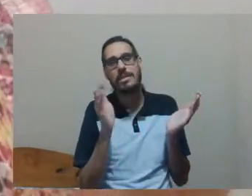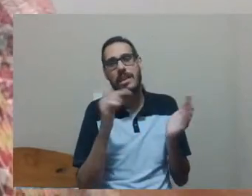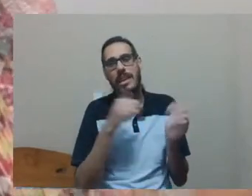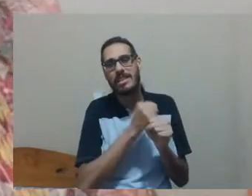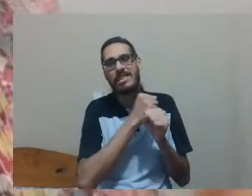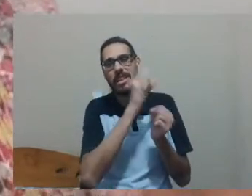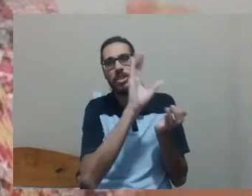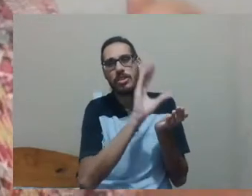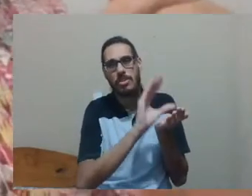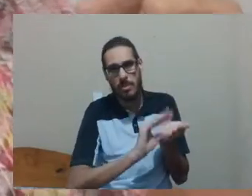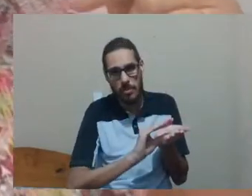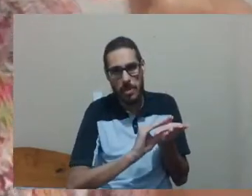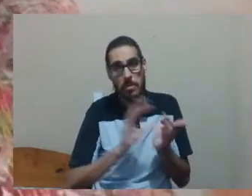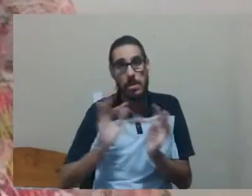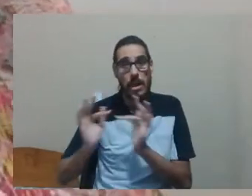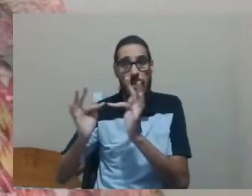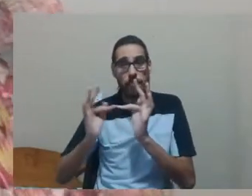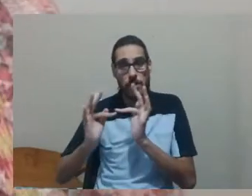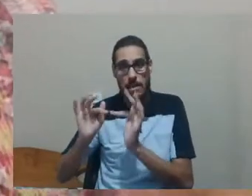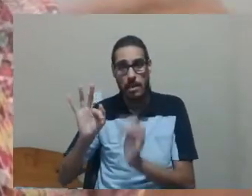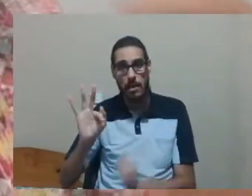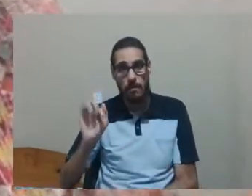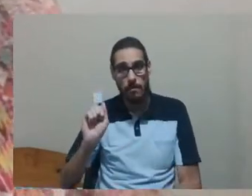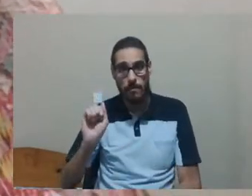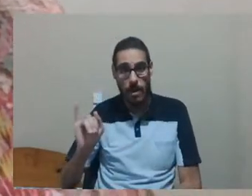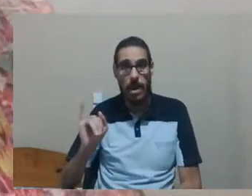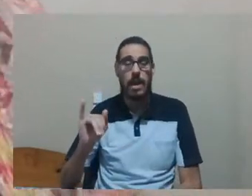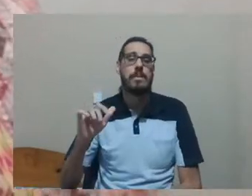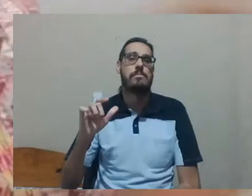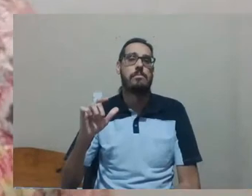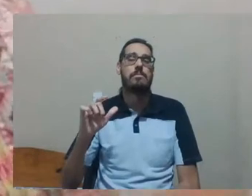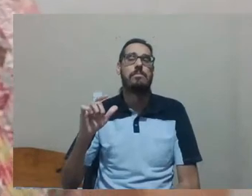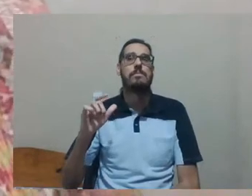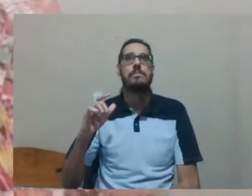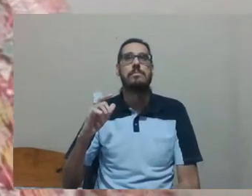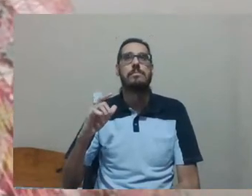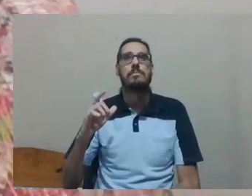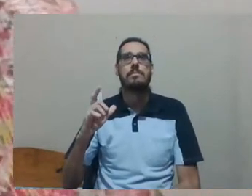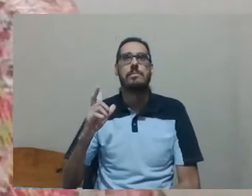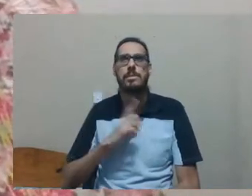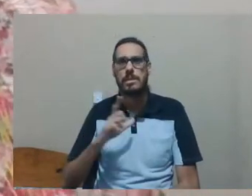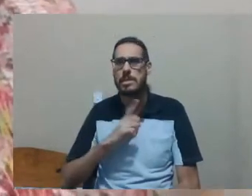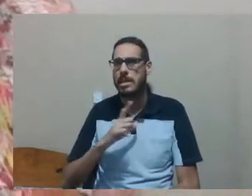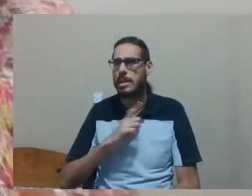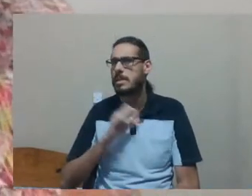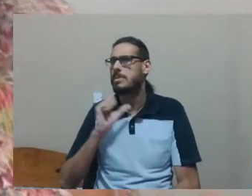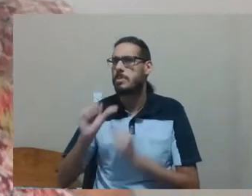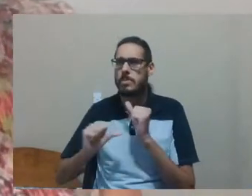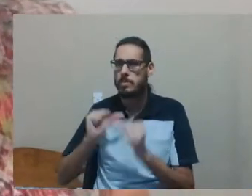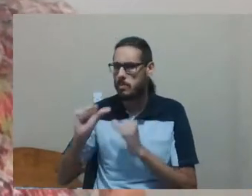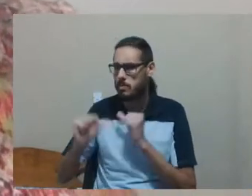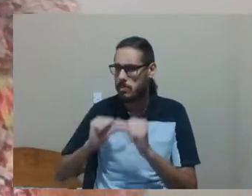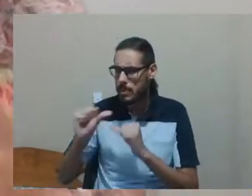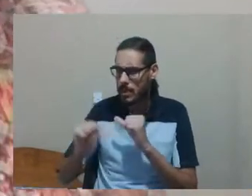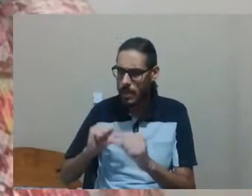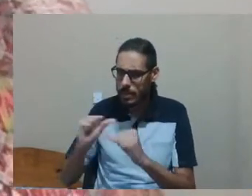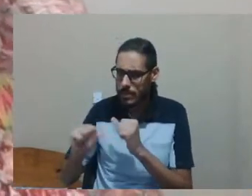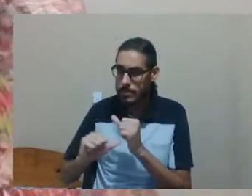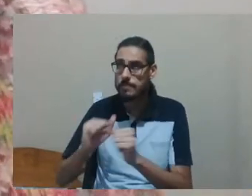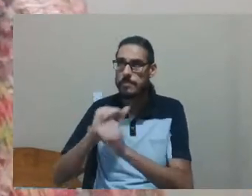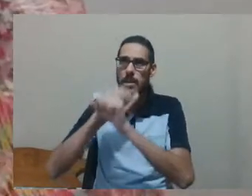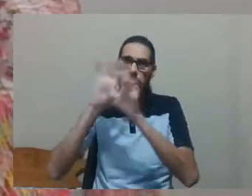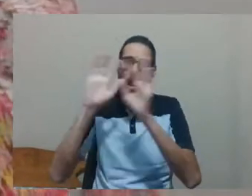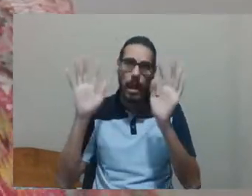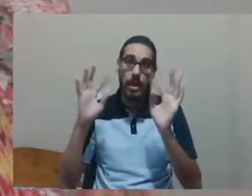ponte. Ela tem várias e várias modificações e mudanças. Claro, nem tudo